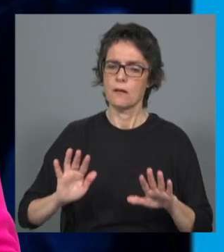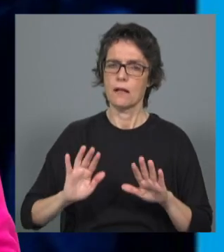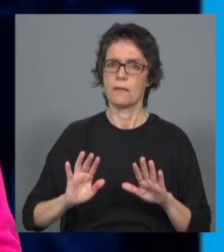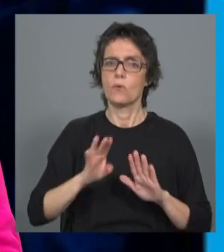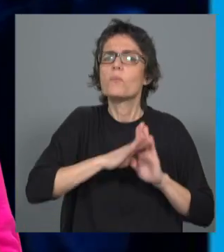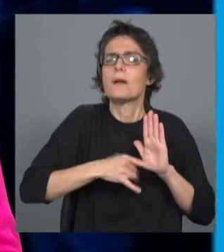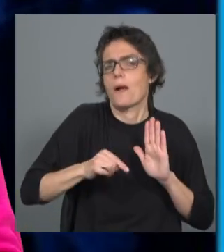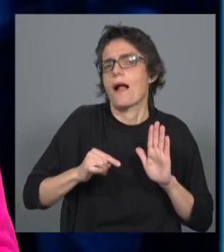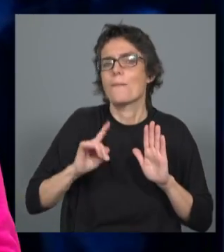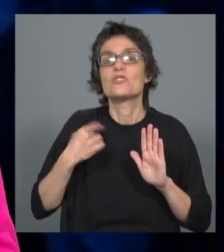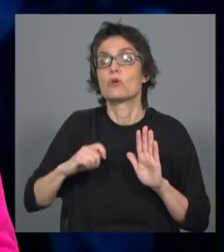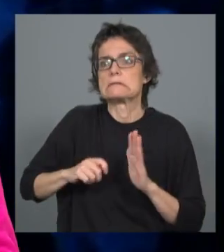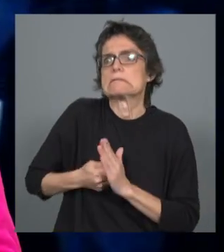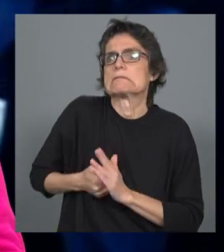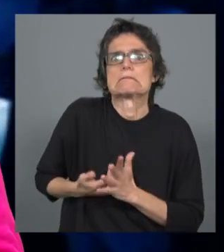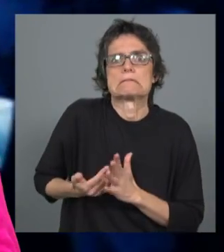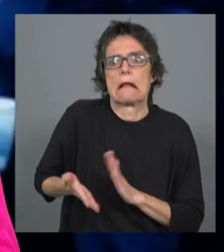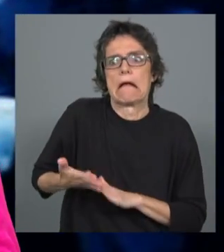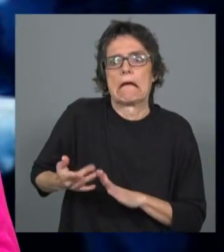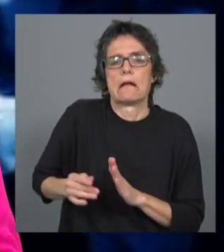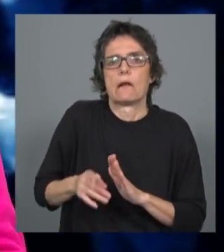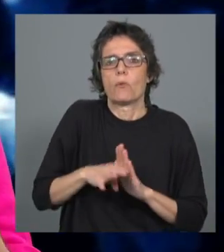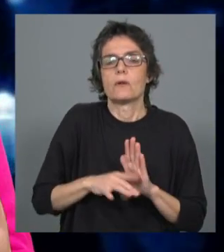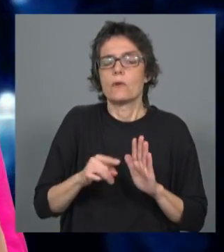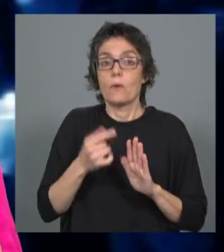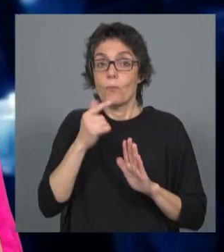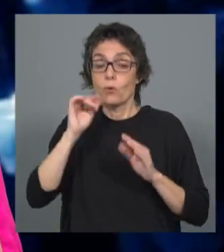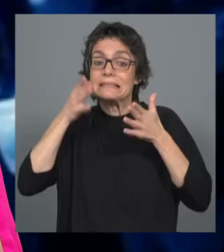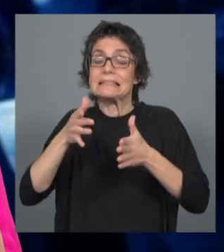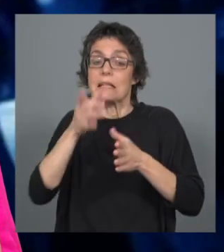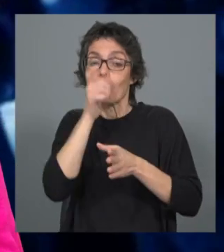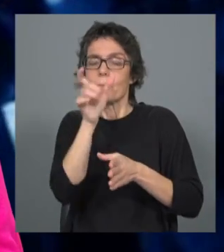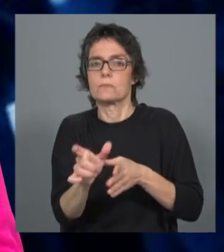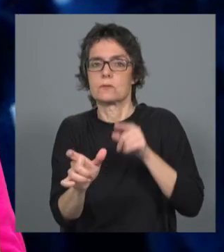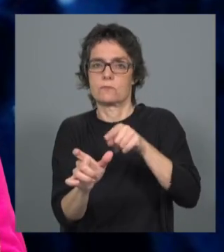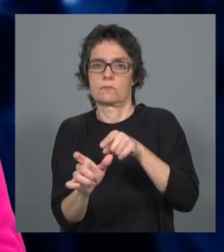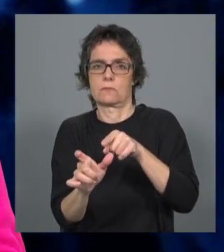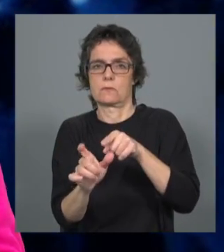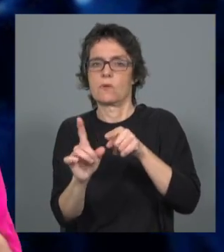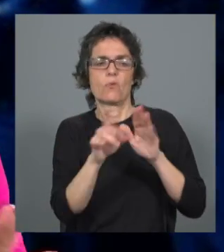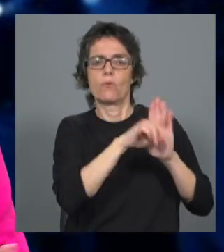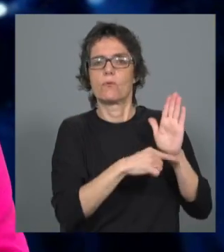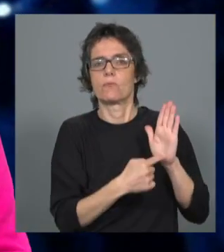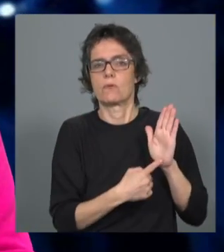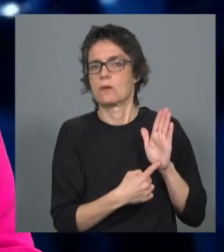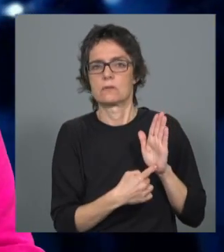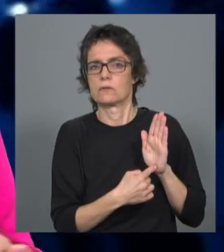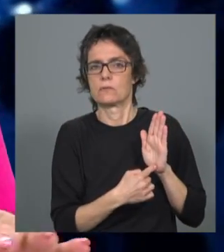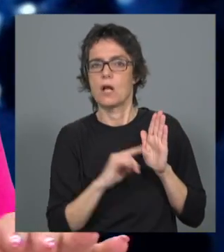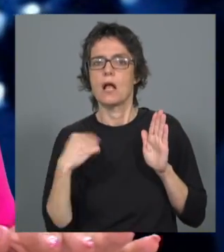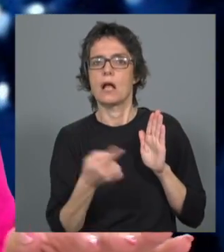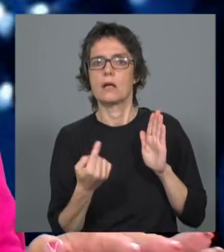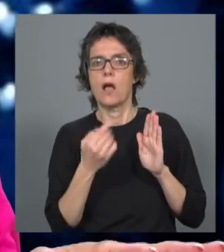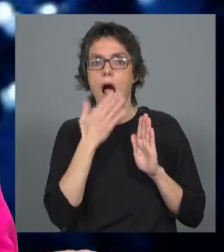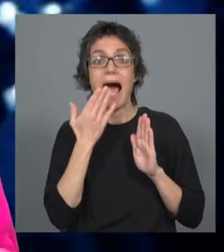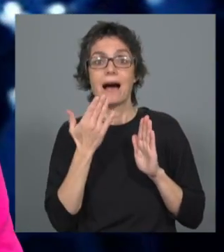programa. Porque mais do que o programa nós temos a pessoa. E a pessoa é que é importante. E quantas vezes nós chegamos a uma aula